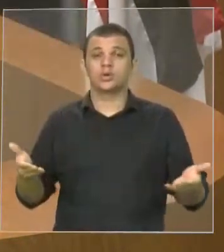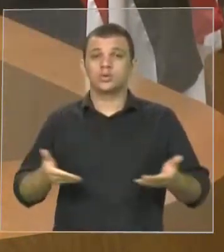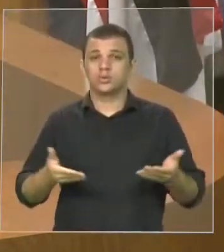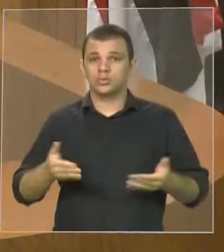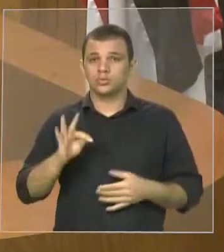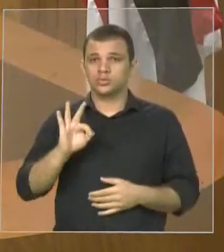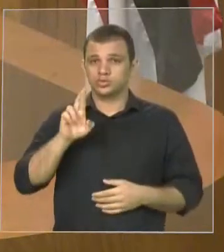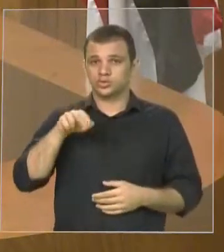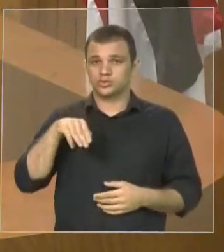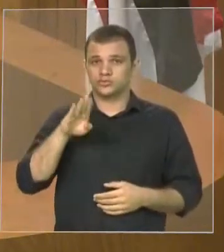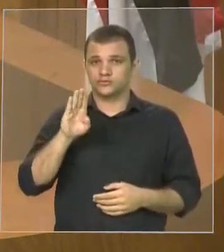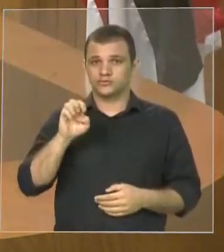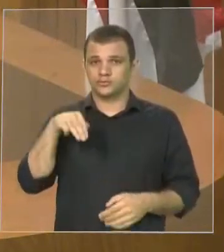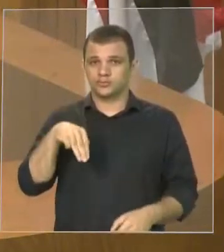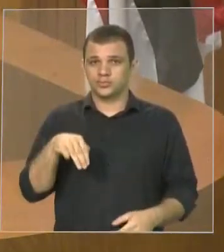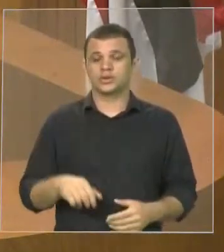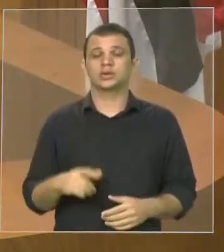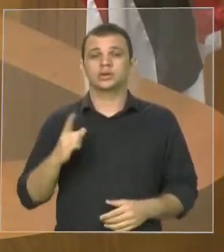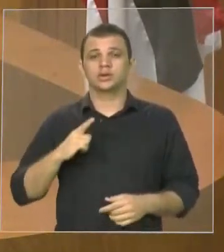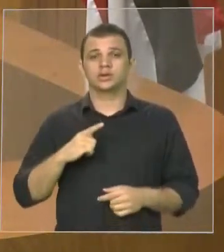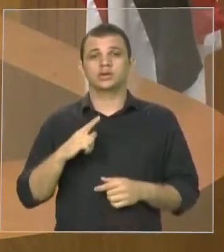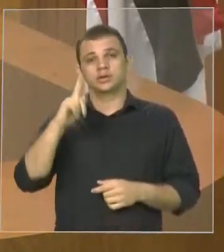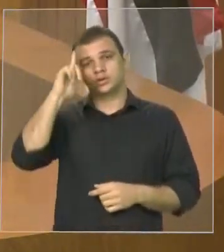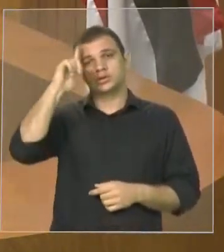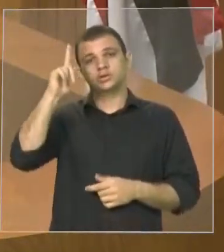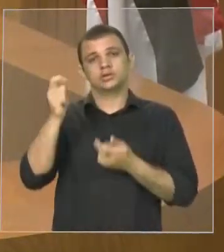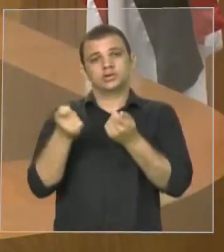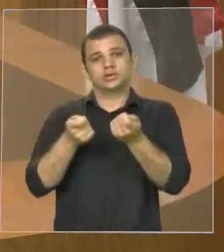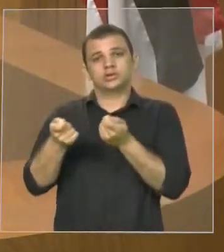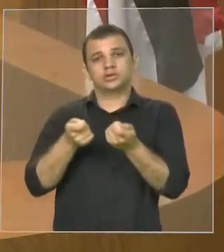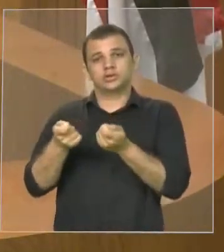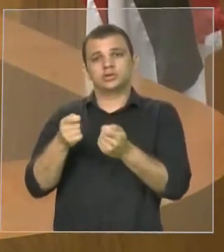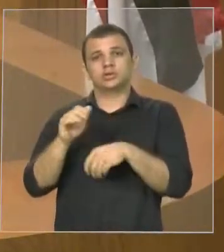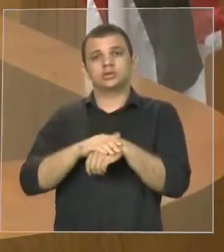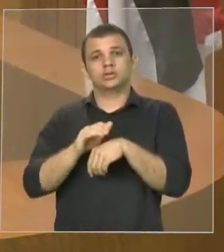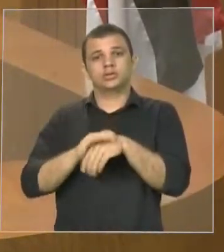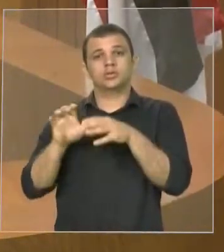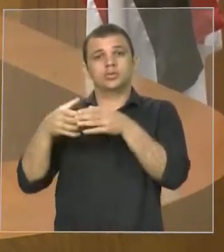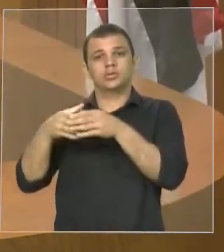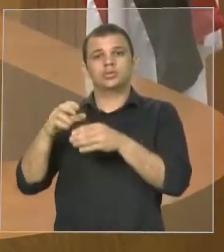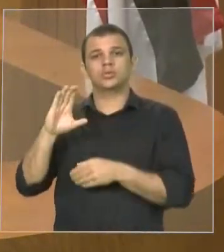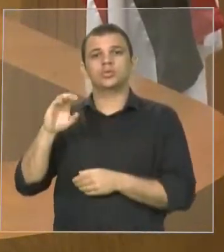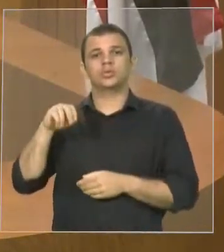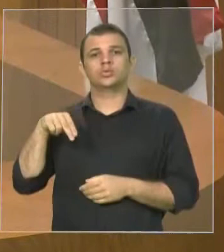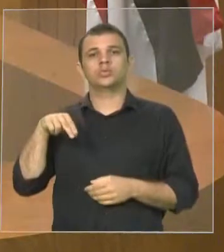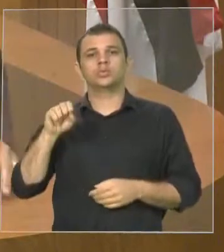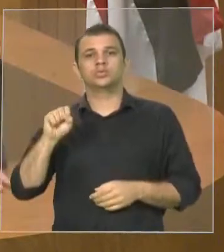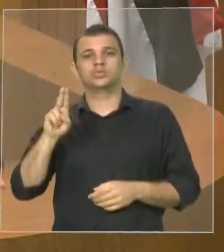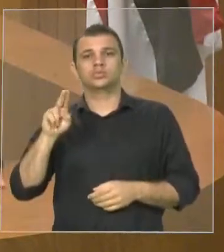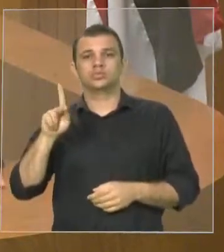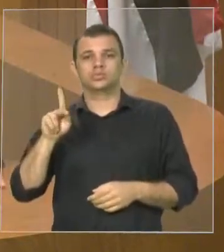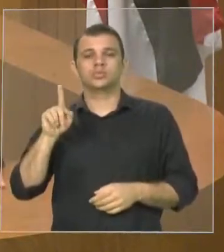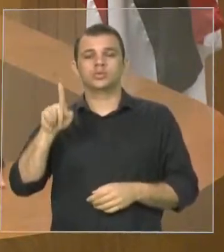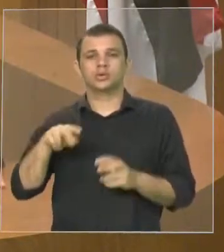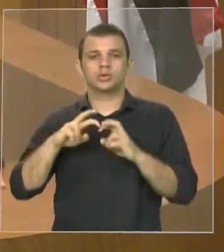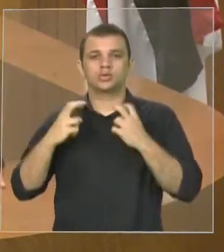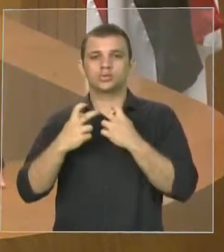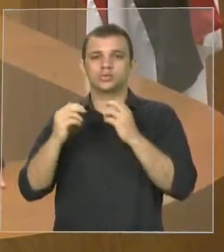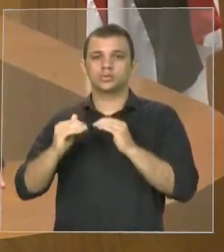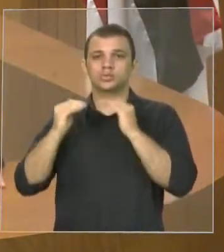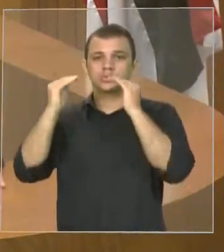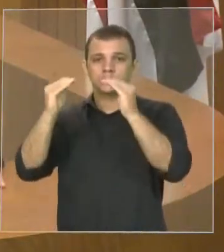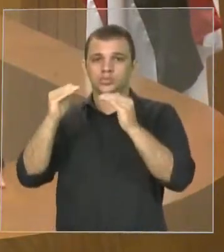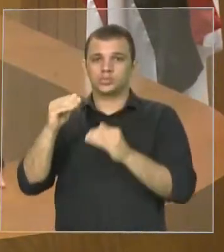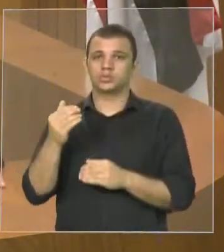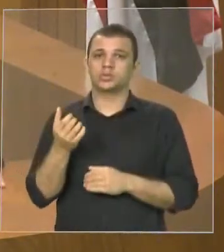é gerido e organizado pelo CONSUP, que é o Conselho Superior de Pensão